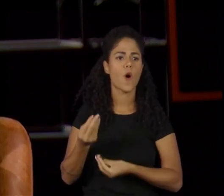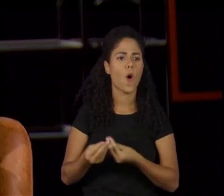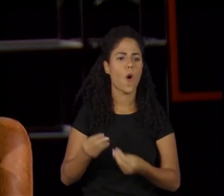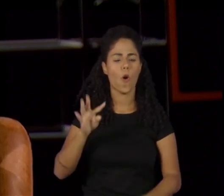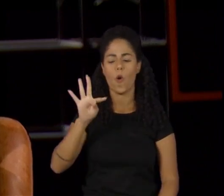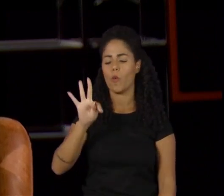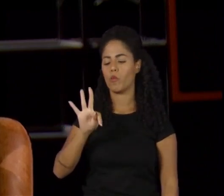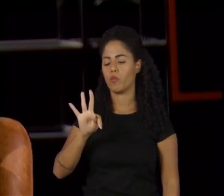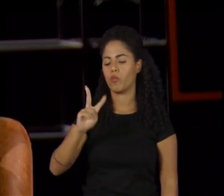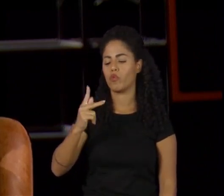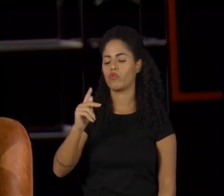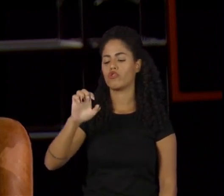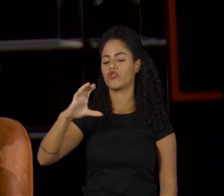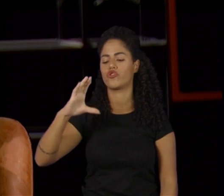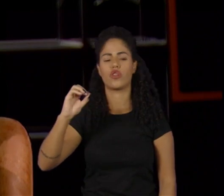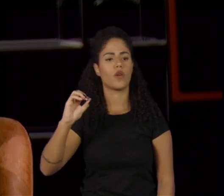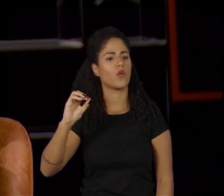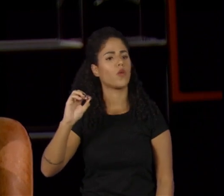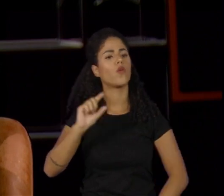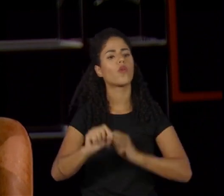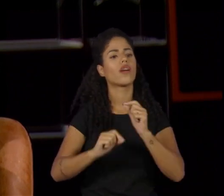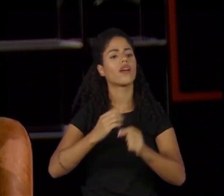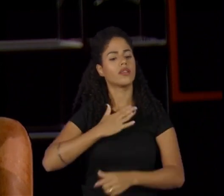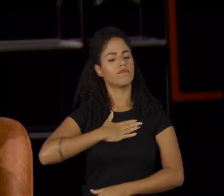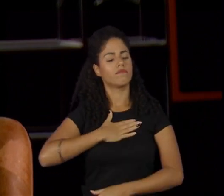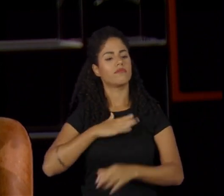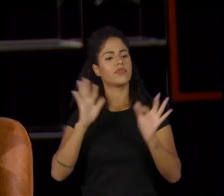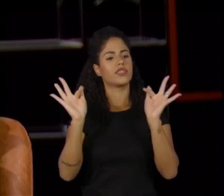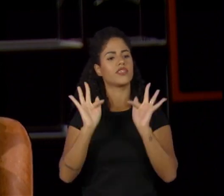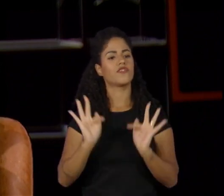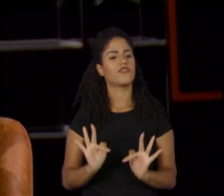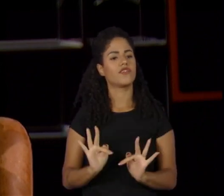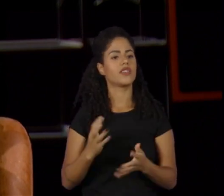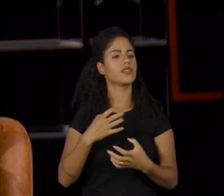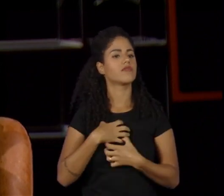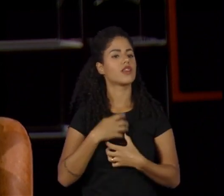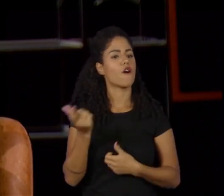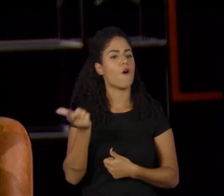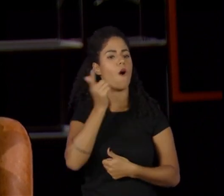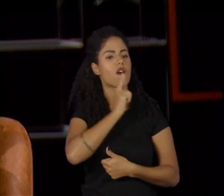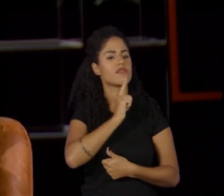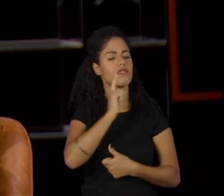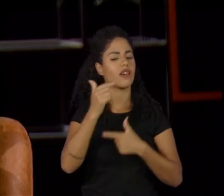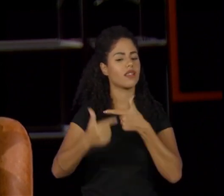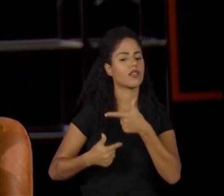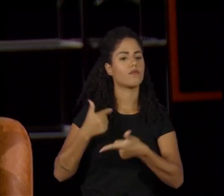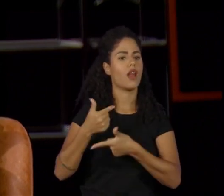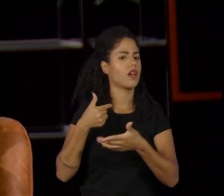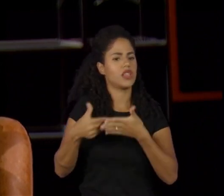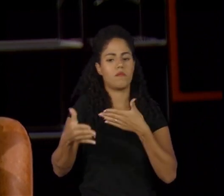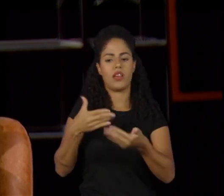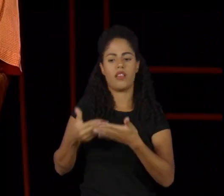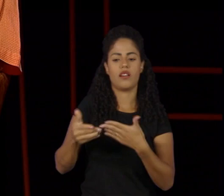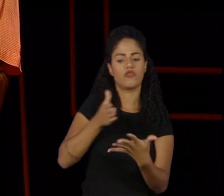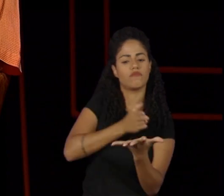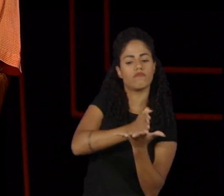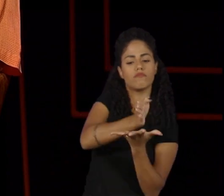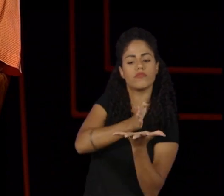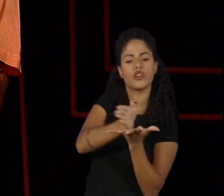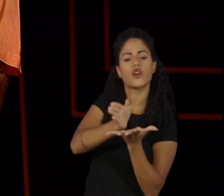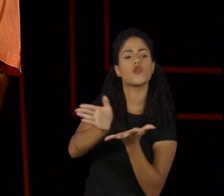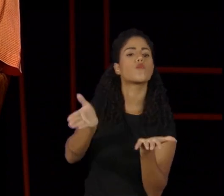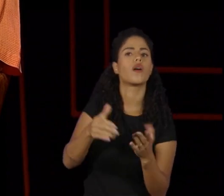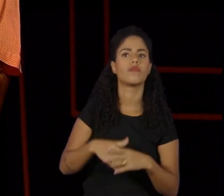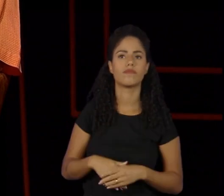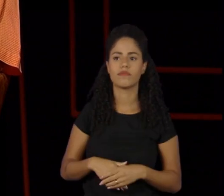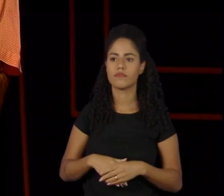a felicidade. O que te deixa mais feliz quando você realiza um trabalho, seja em que plataforma for? A resposta